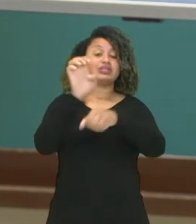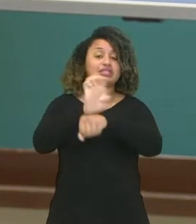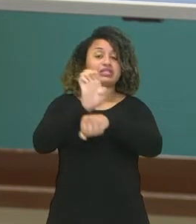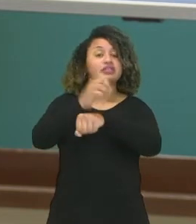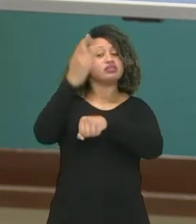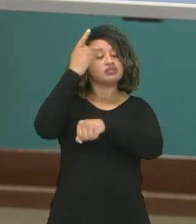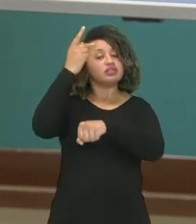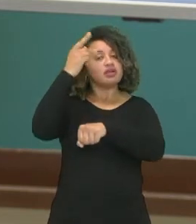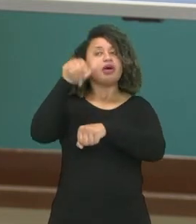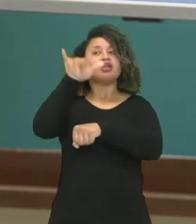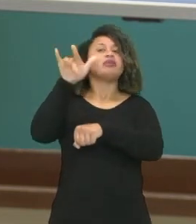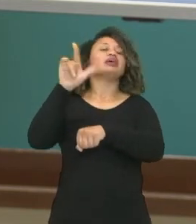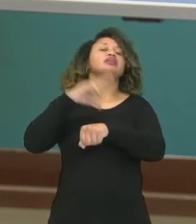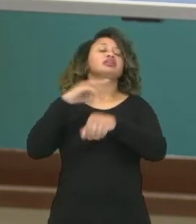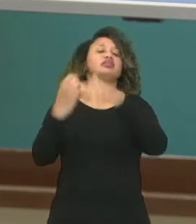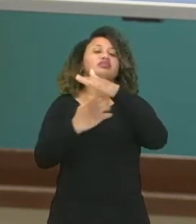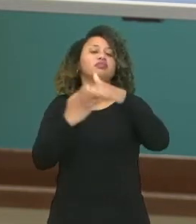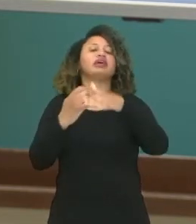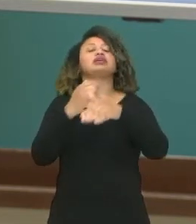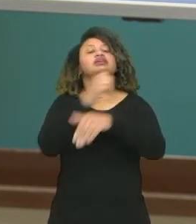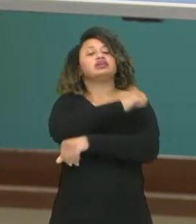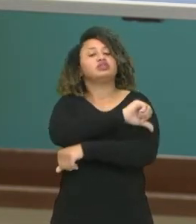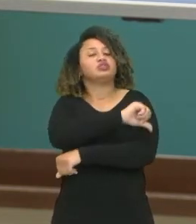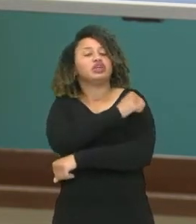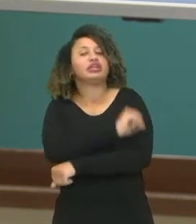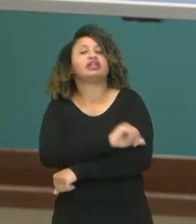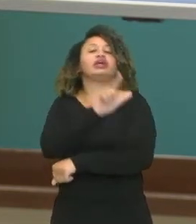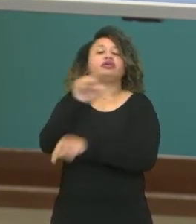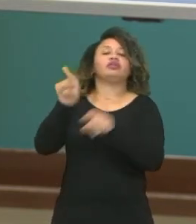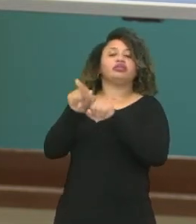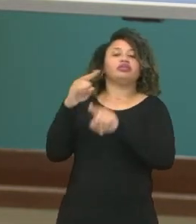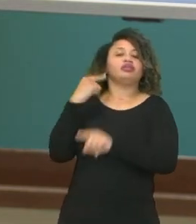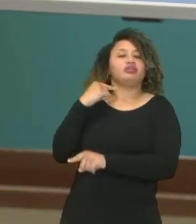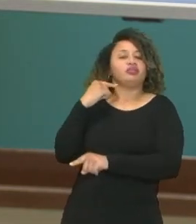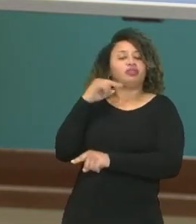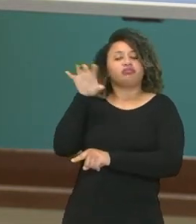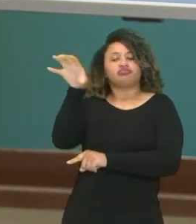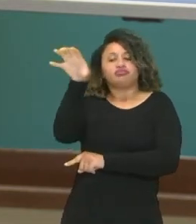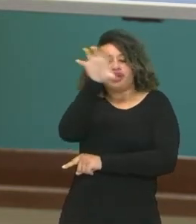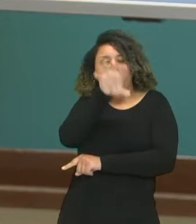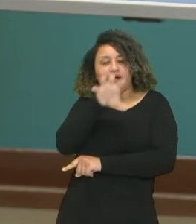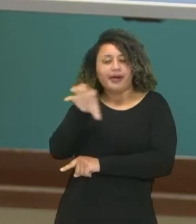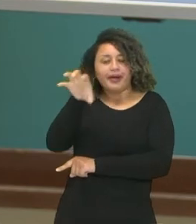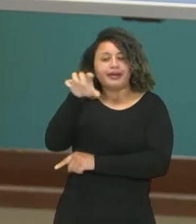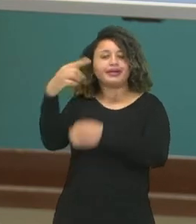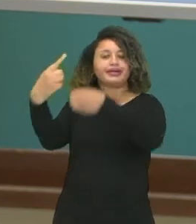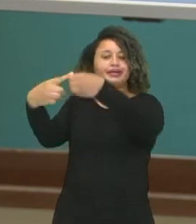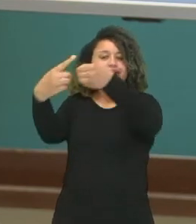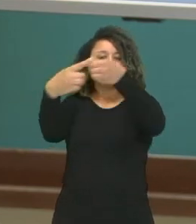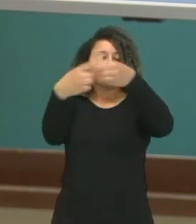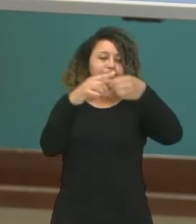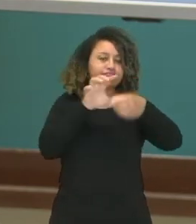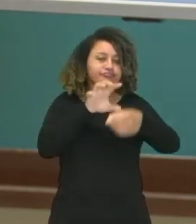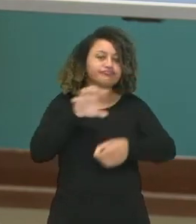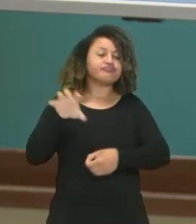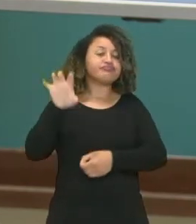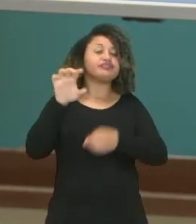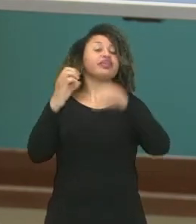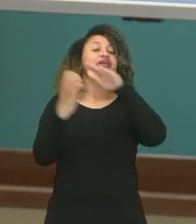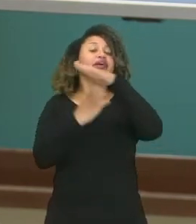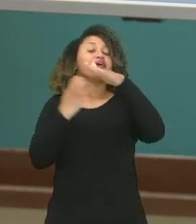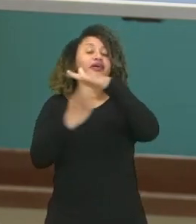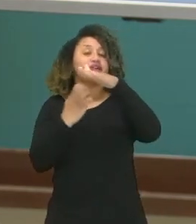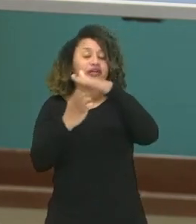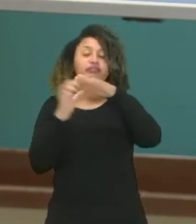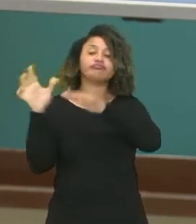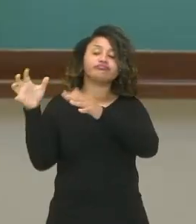atraiu empresas. São Paulo, Rio de Janeiro, Belo Horizonte. Nessas cidades, nessas regiões, as empresas mais